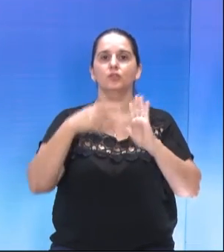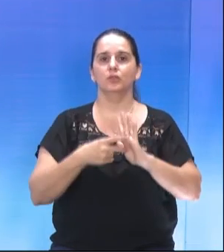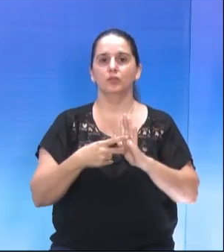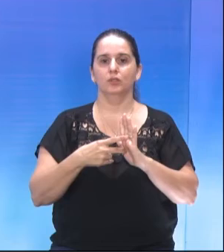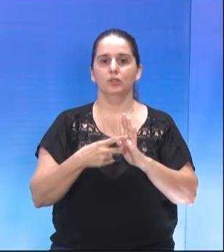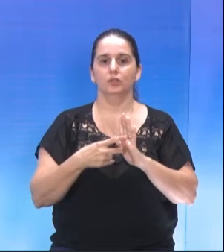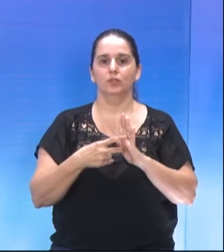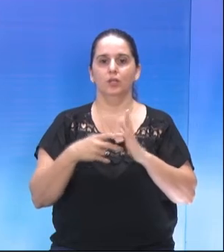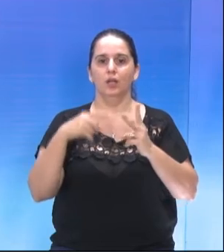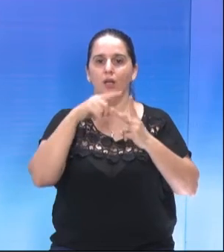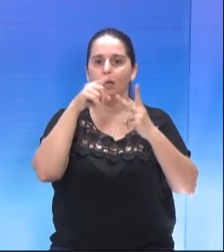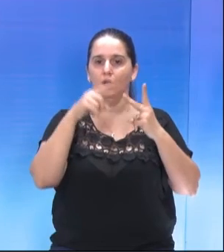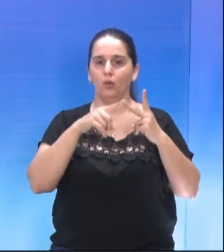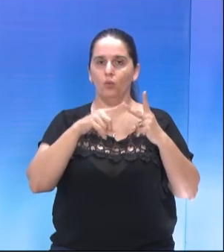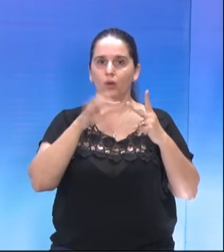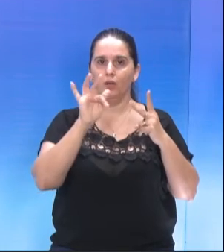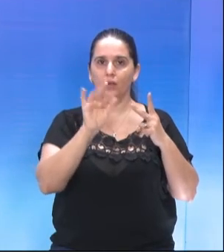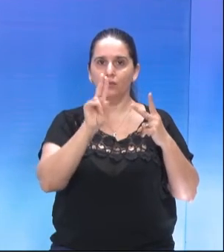que distingue a obra